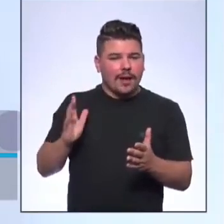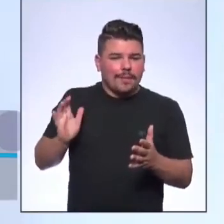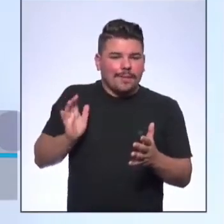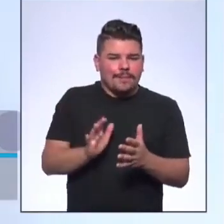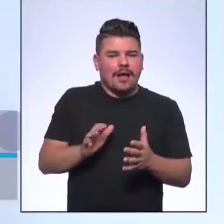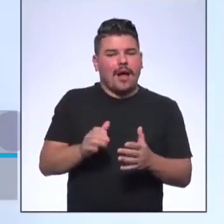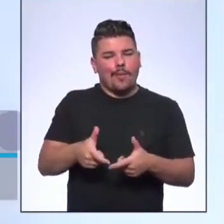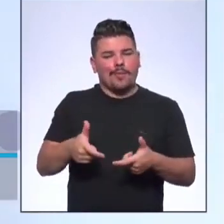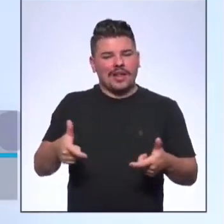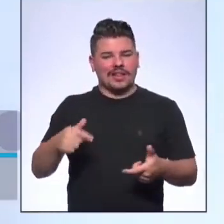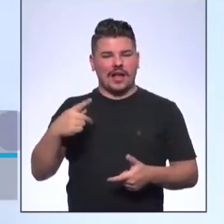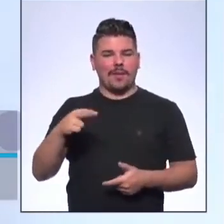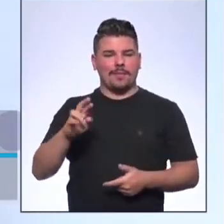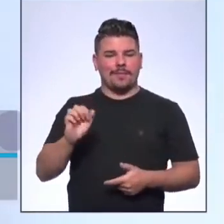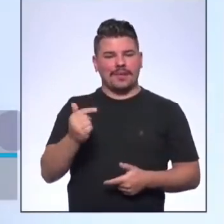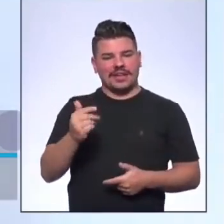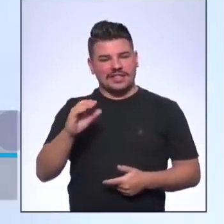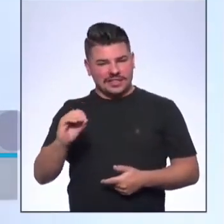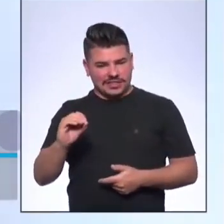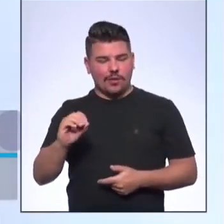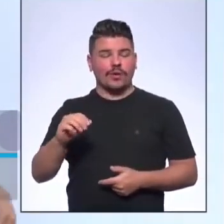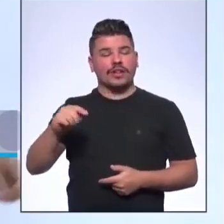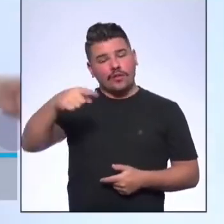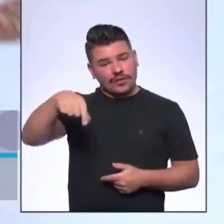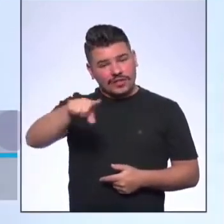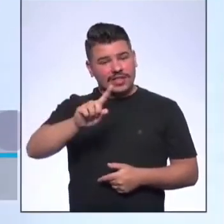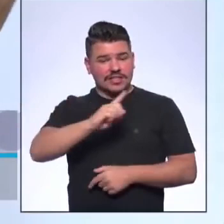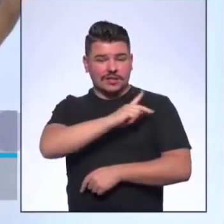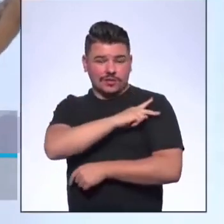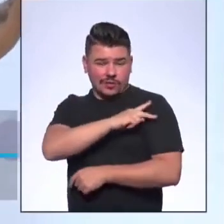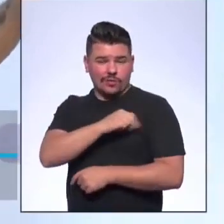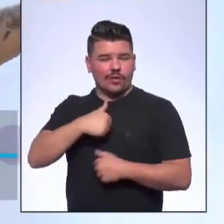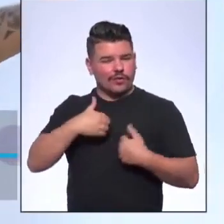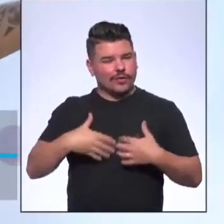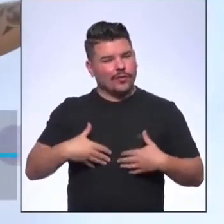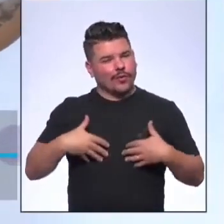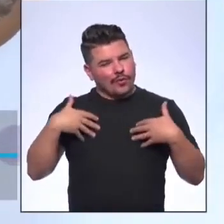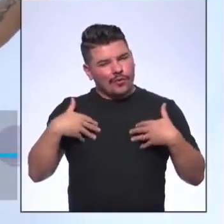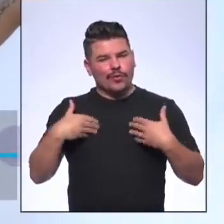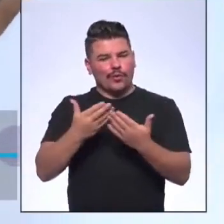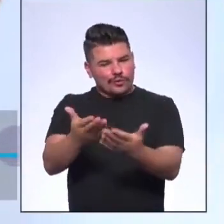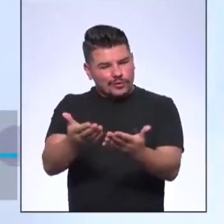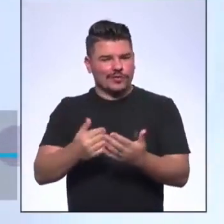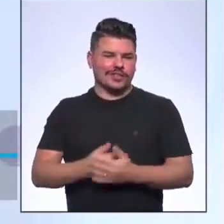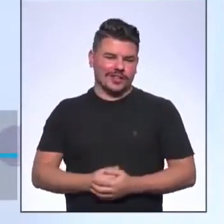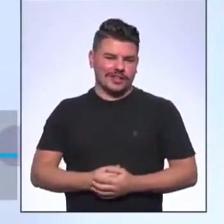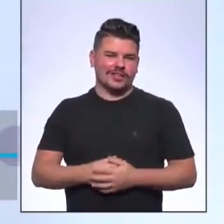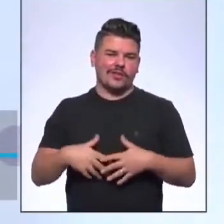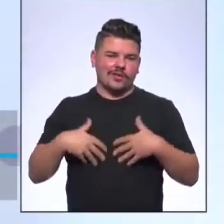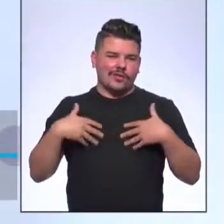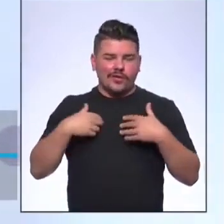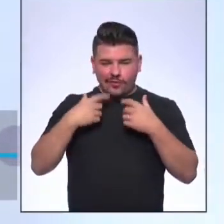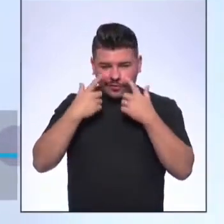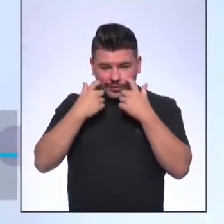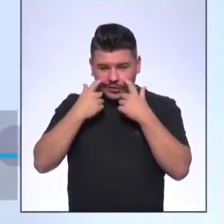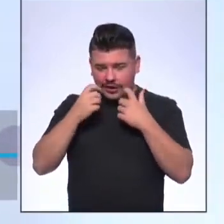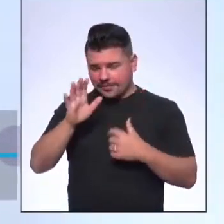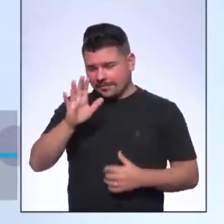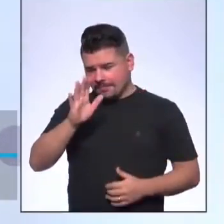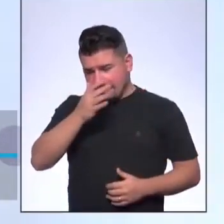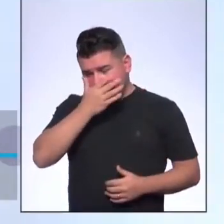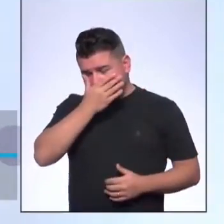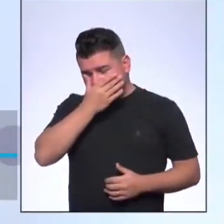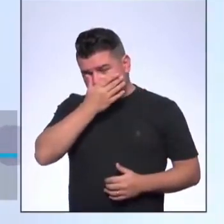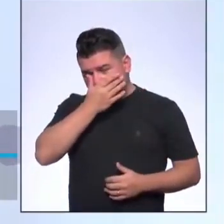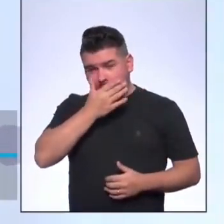meus alunos. Vamos no segundo ano, estão por dentro do assunto, né? Eu fico orgulhoso de vocês, meus alunos. Só não vou chorar aqui porque pode. Vamos